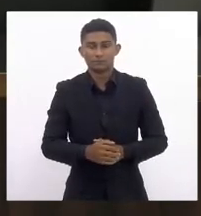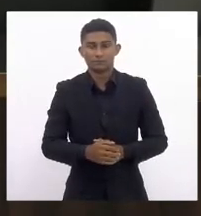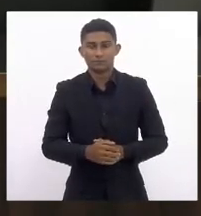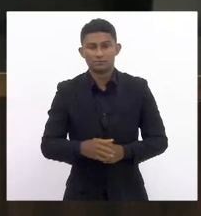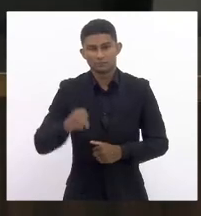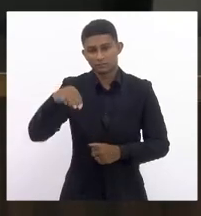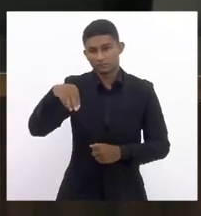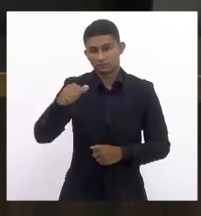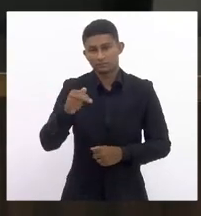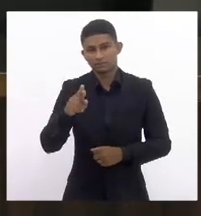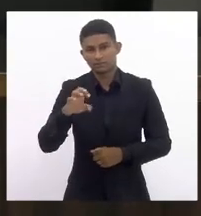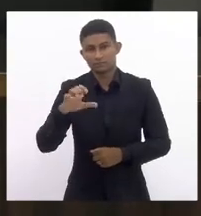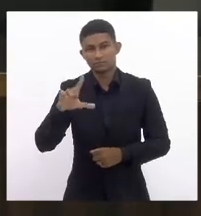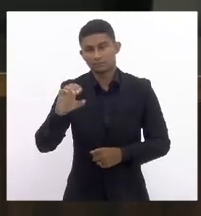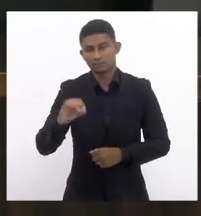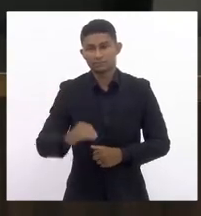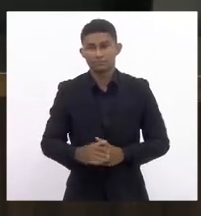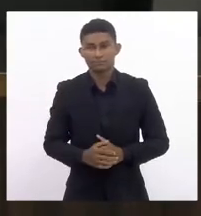Marcelo Dino.